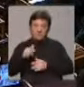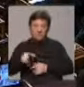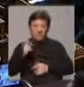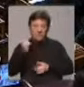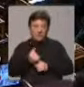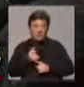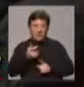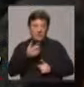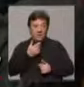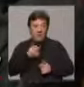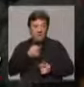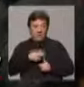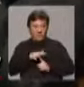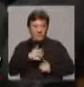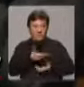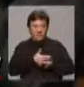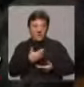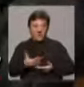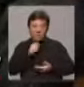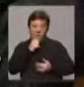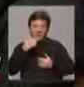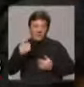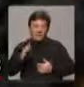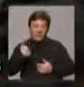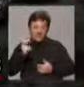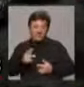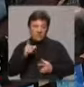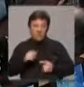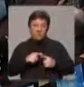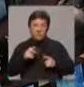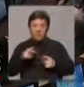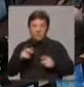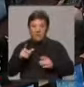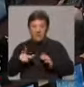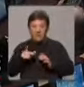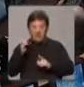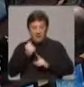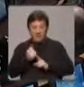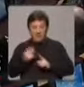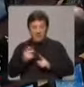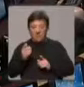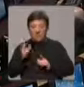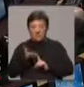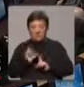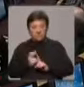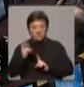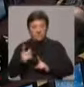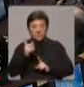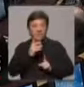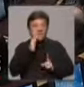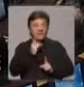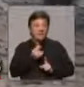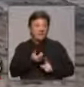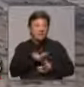de tráfico de influências que é agora de 15 anos Aumenta também a moldura penal deste crime passando também a mera tentativa de